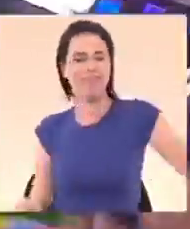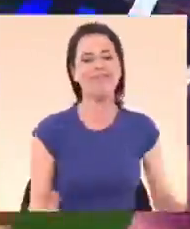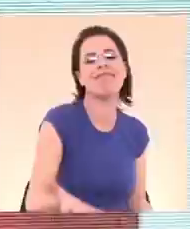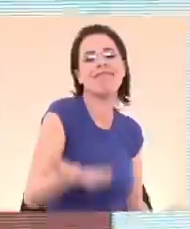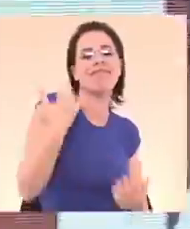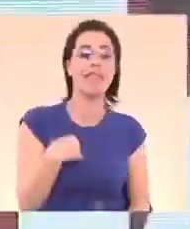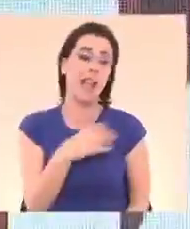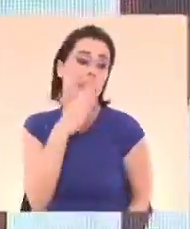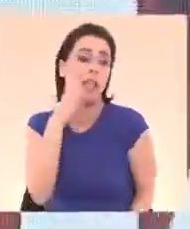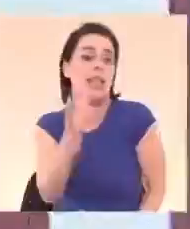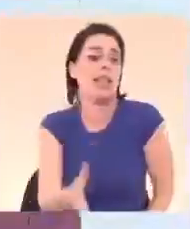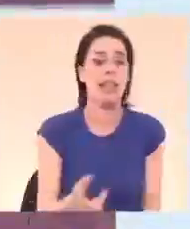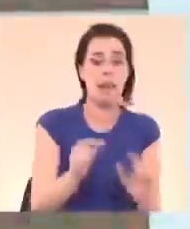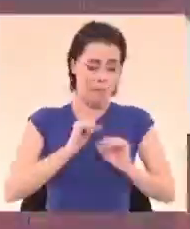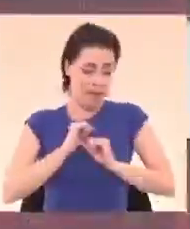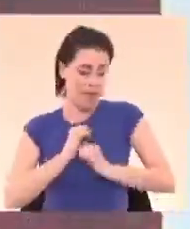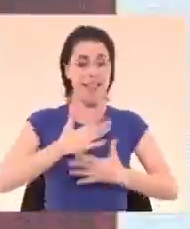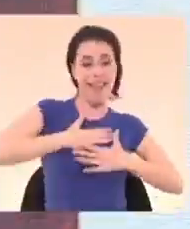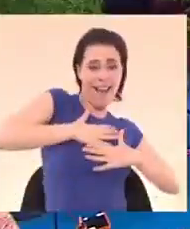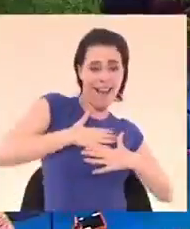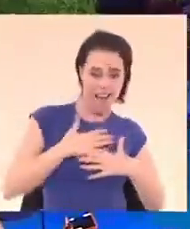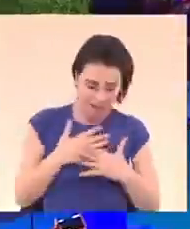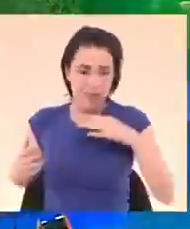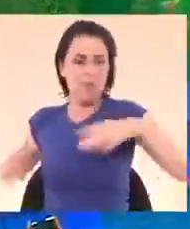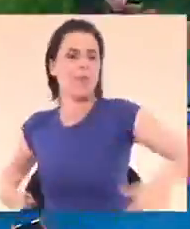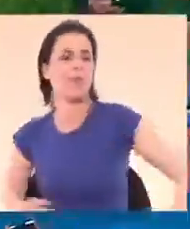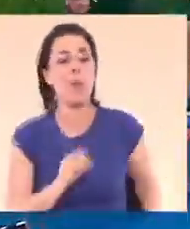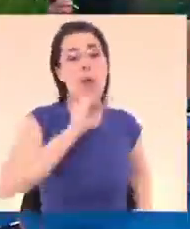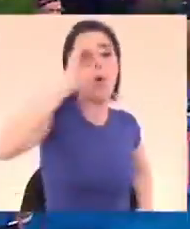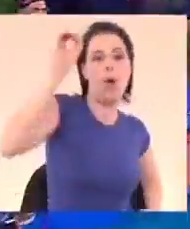para te dizer que serás só minha.